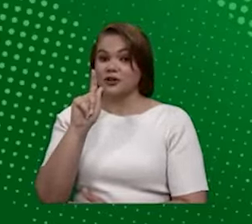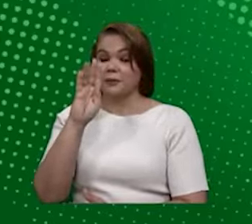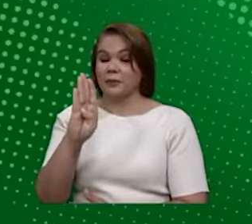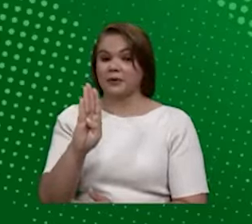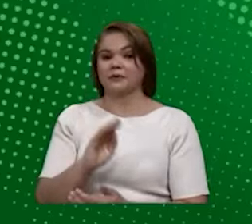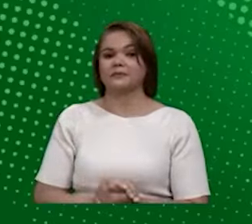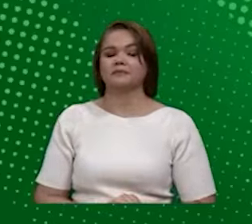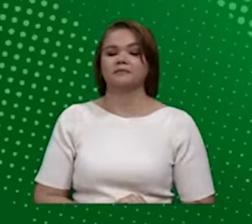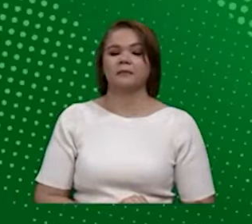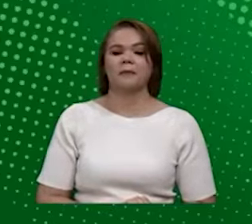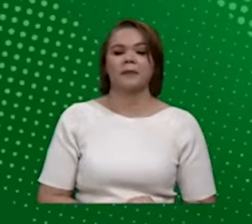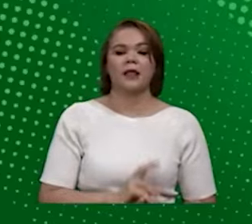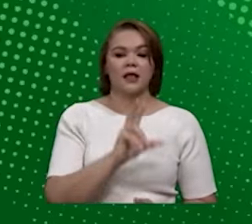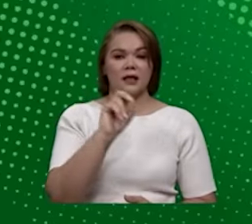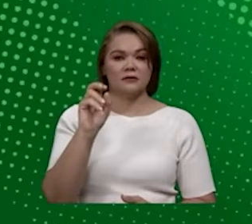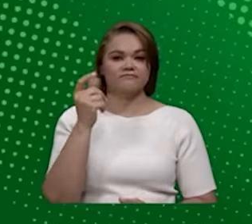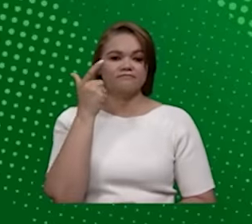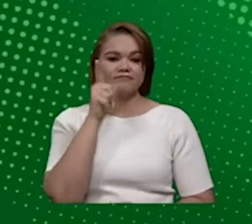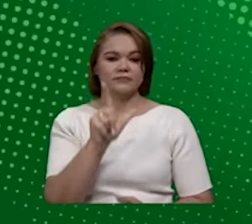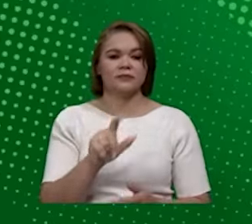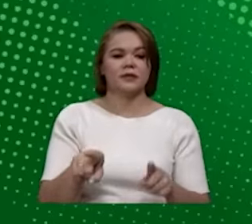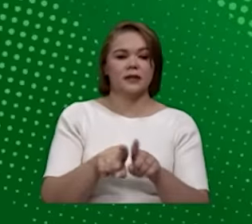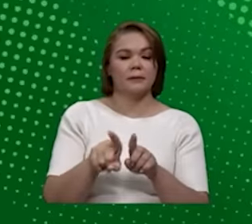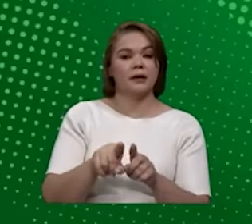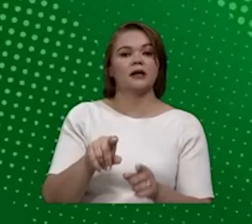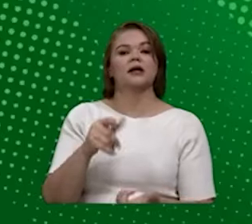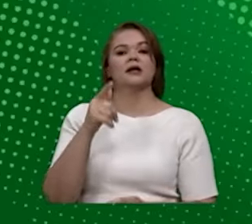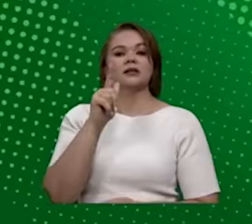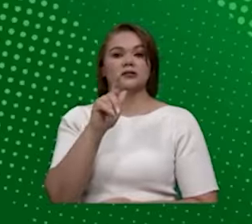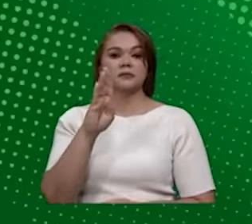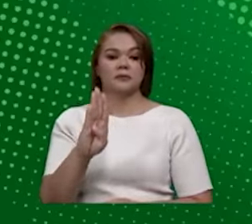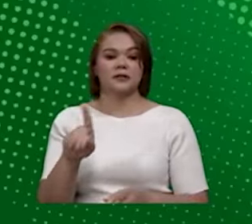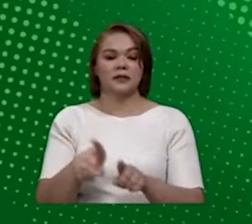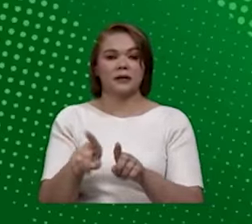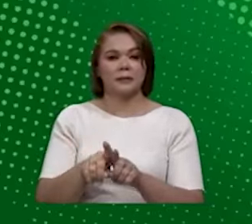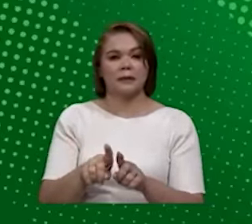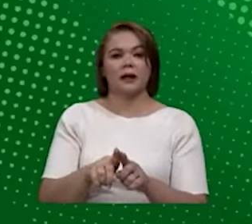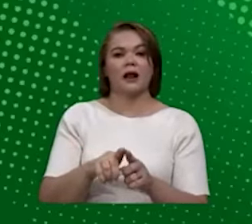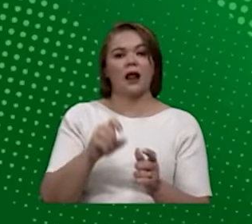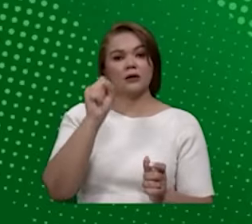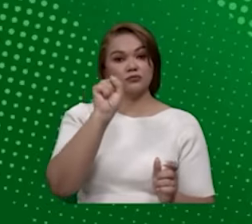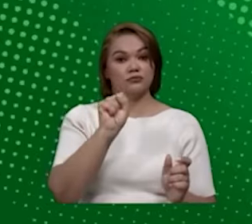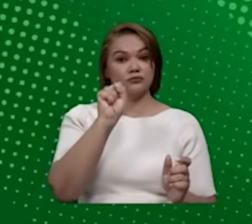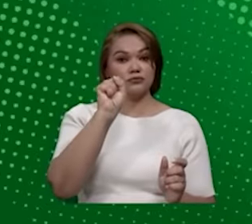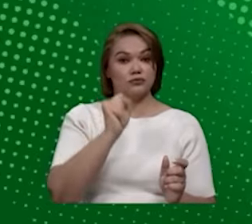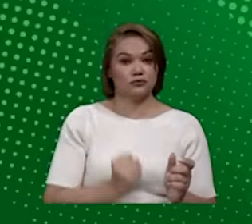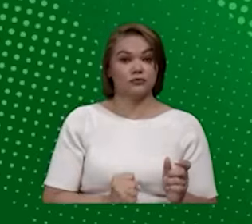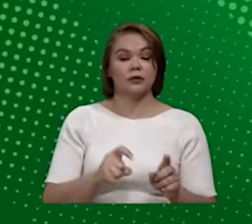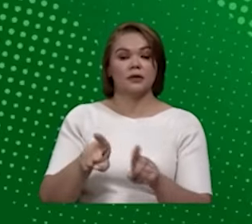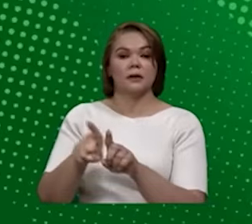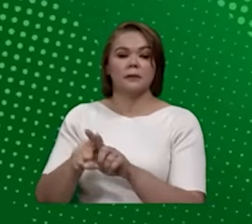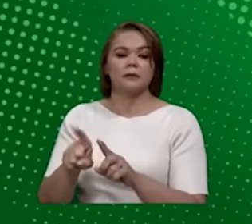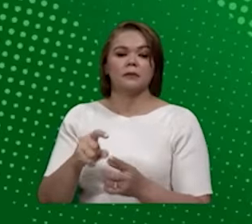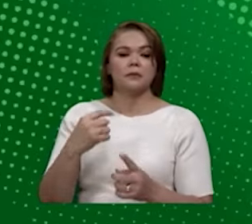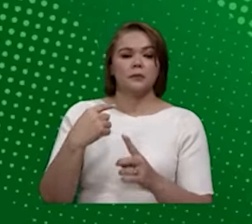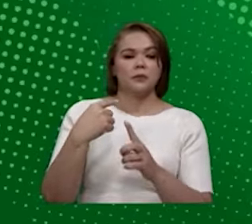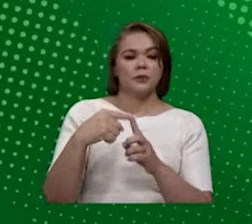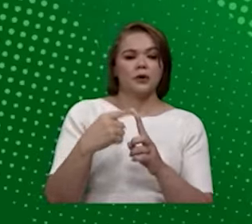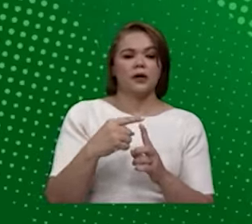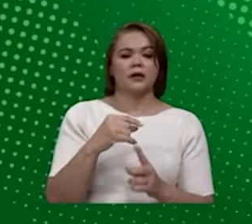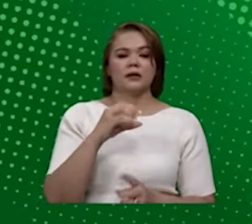R$500. A gente segue aqui mais um G. Barbosa. Agora o Hipersul foi o ponto de venda, né? O título contemplado é o